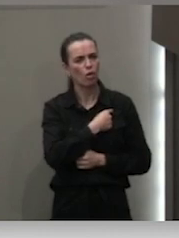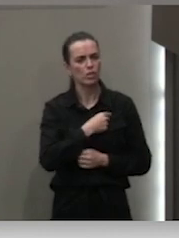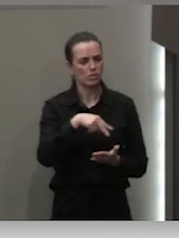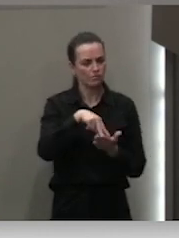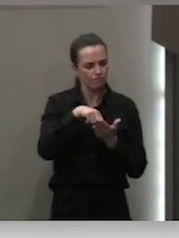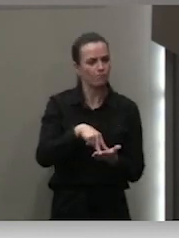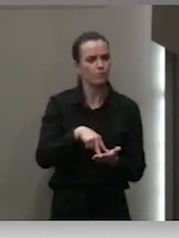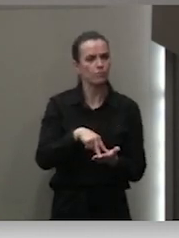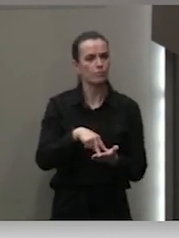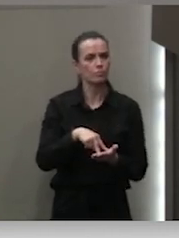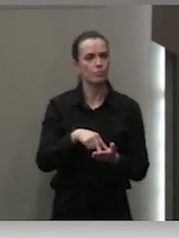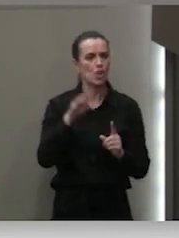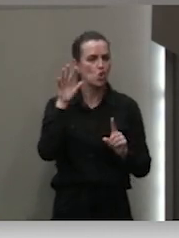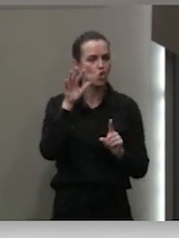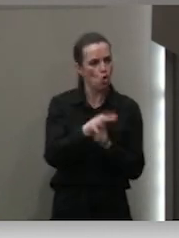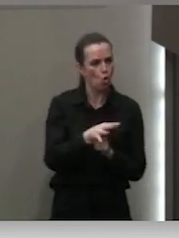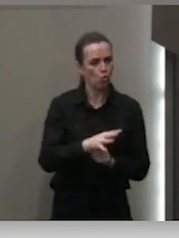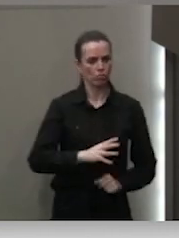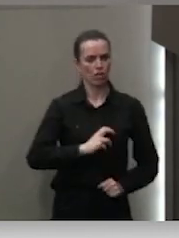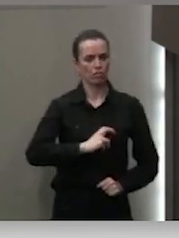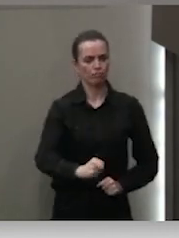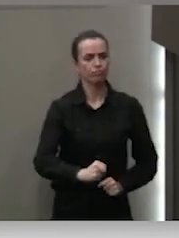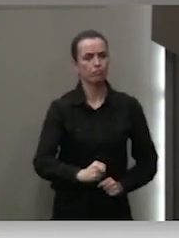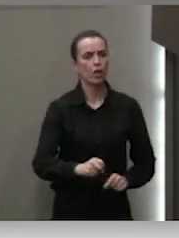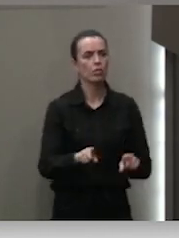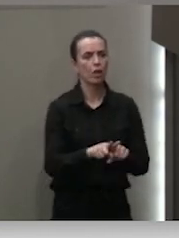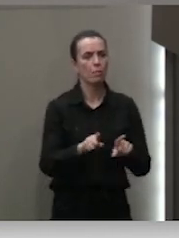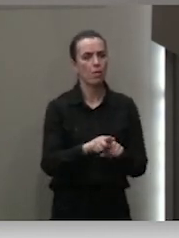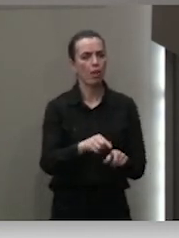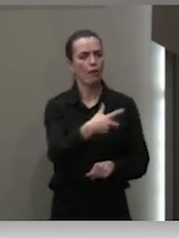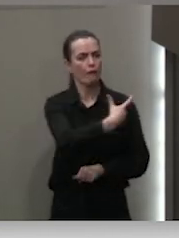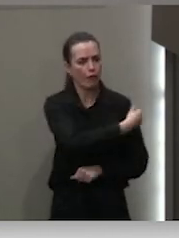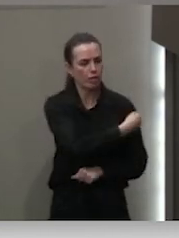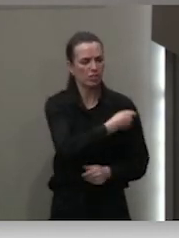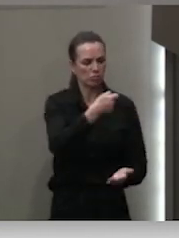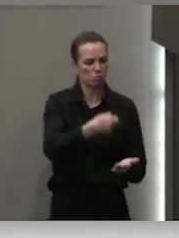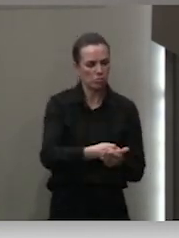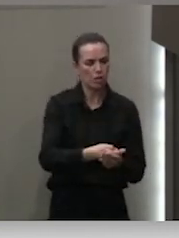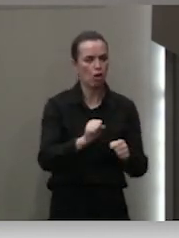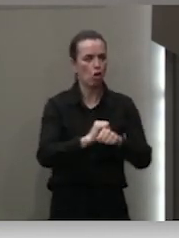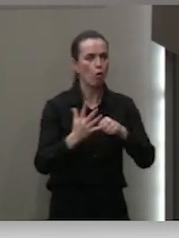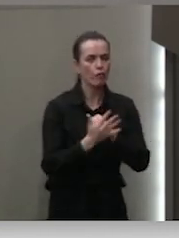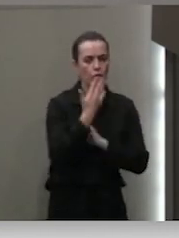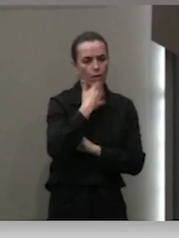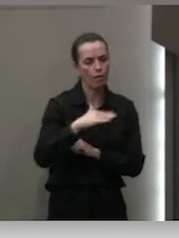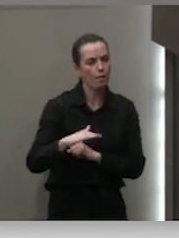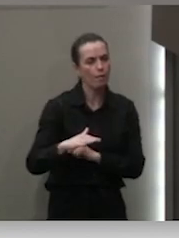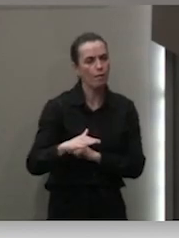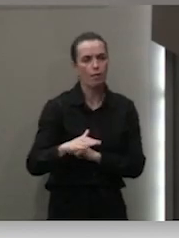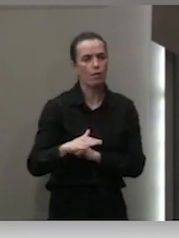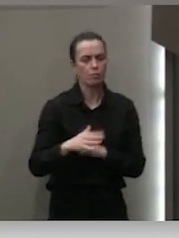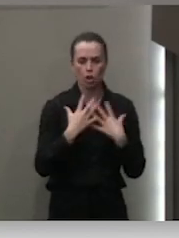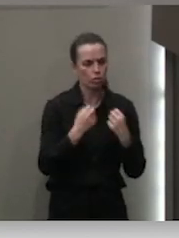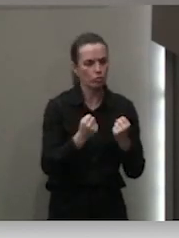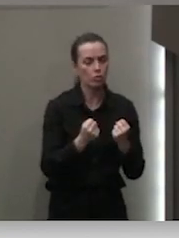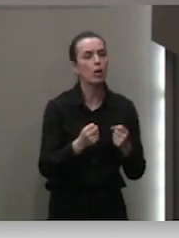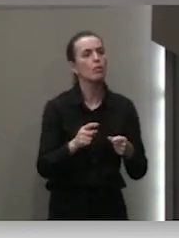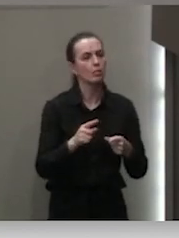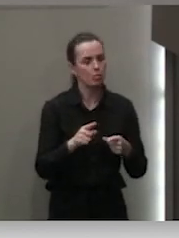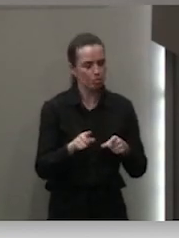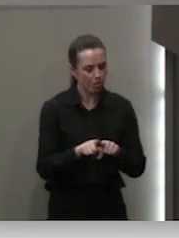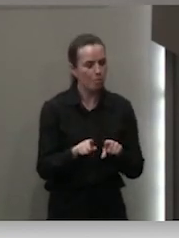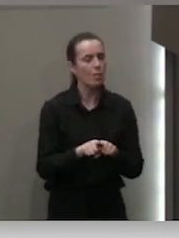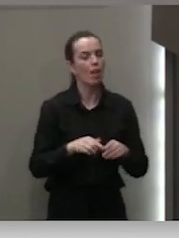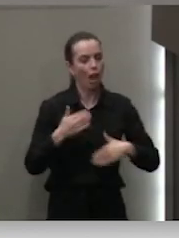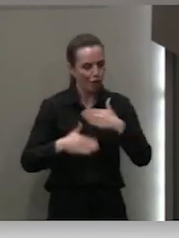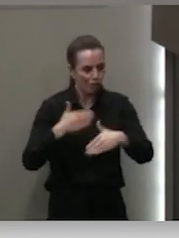também contra a vacinação obrigatória das crianças de covid e e que avançou de uma maneira que satisfatória apesar de